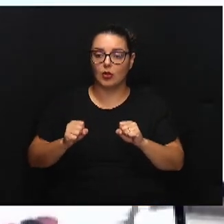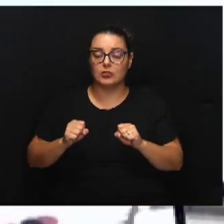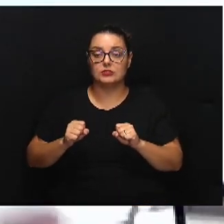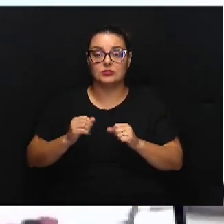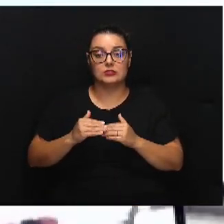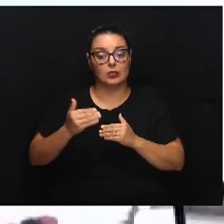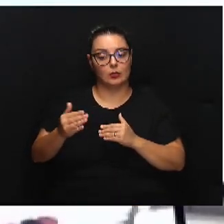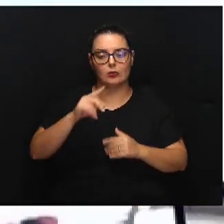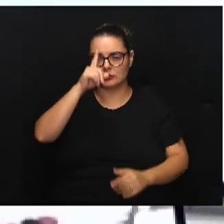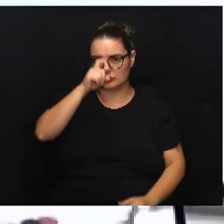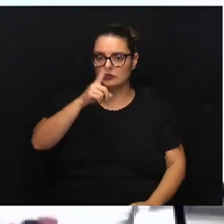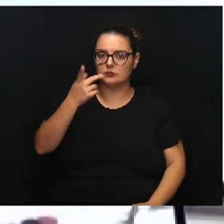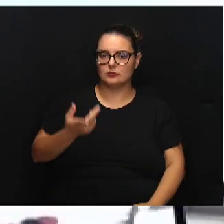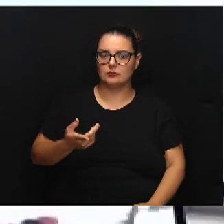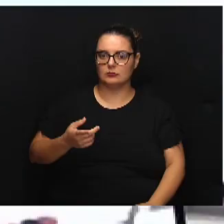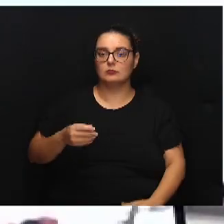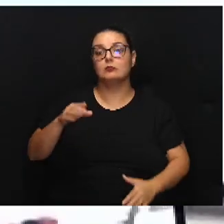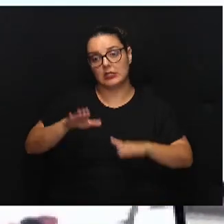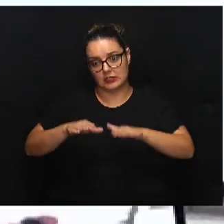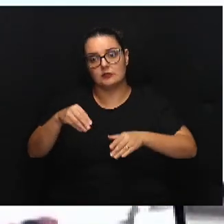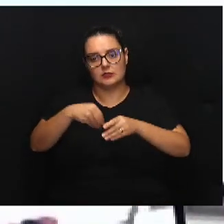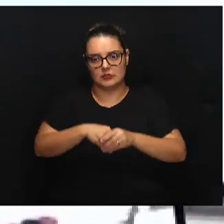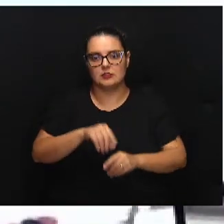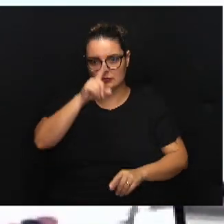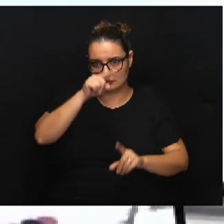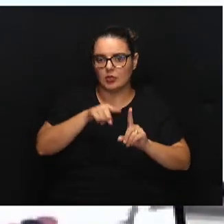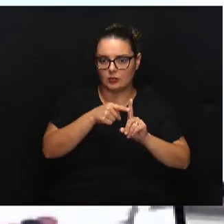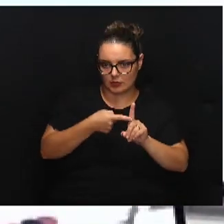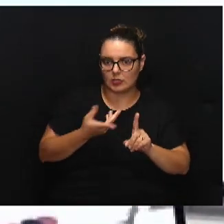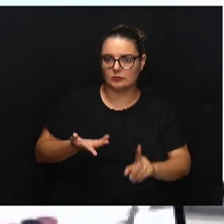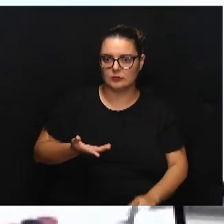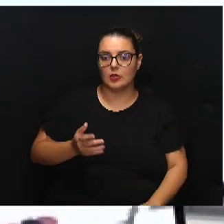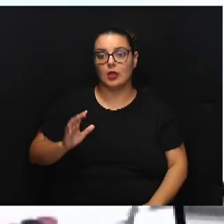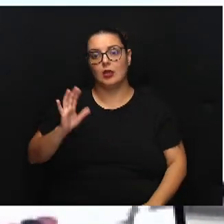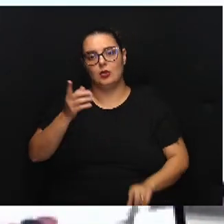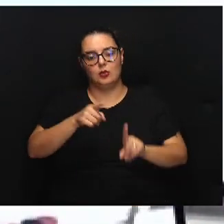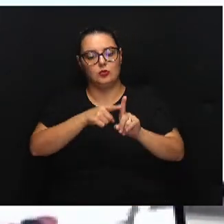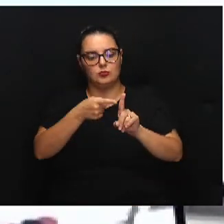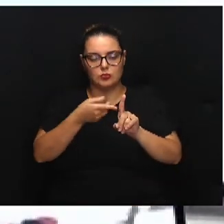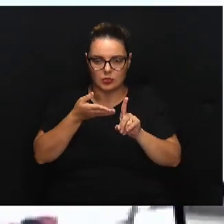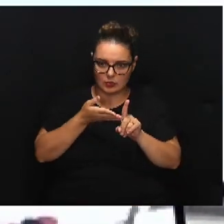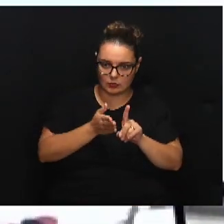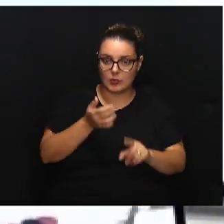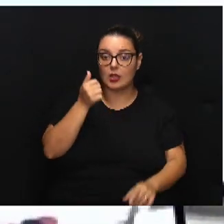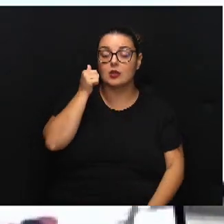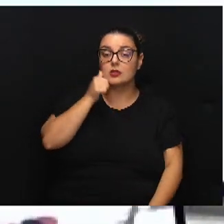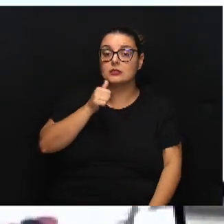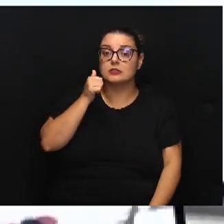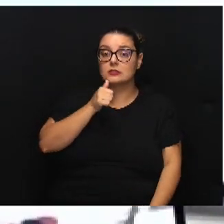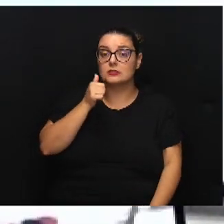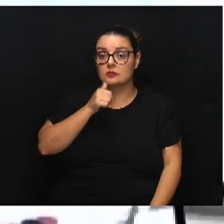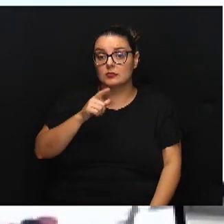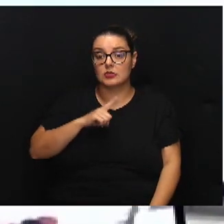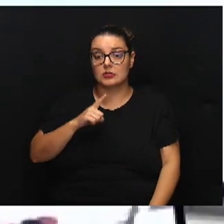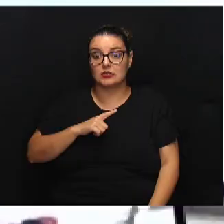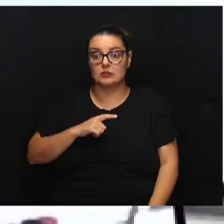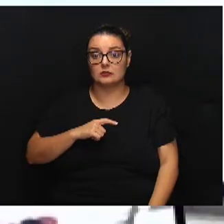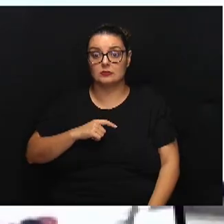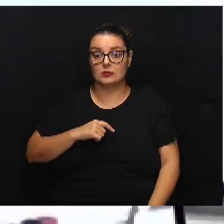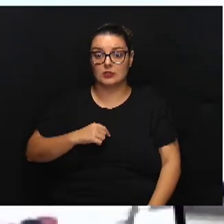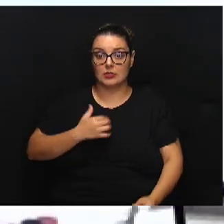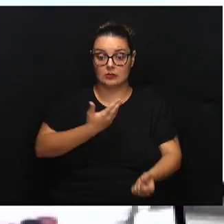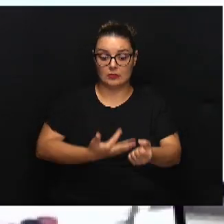maternidade, mas que muitas vezes é na maternidade. Por exemplo, aconteceu um parto, essa mulher está tendo um sangramento acima